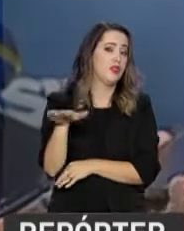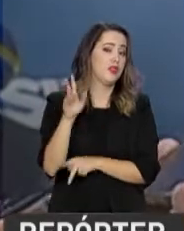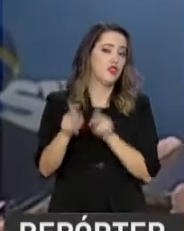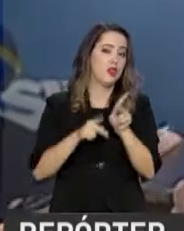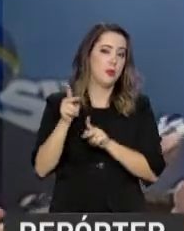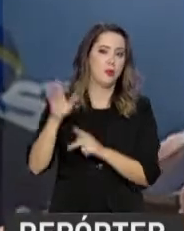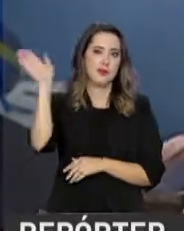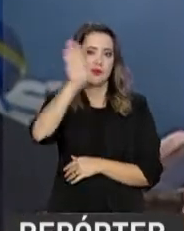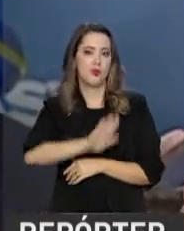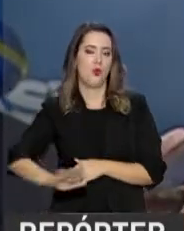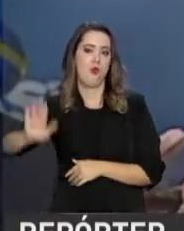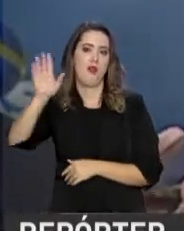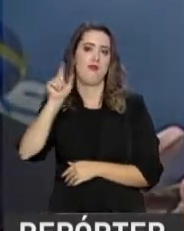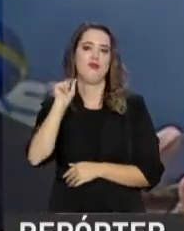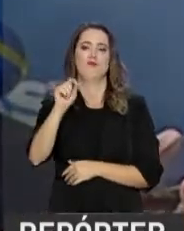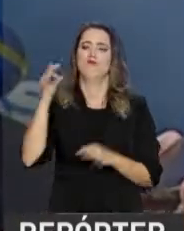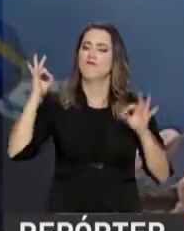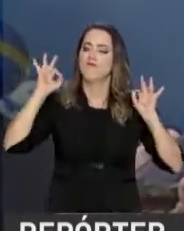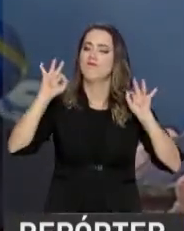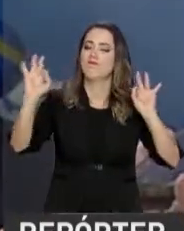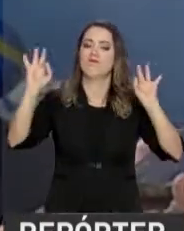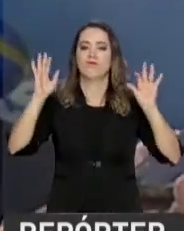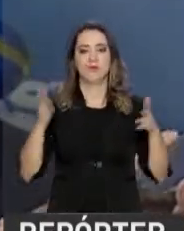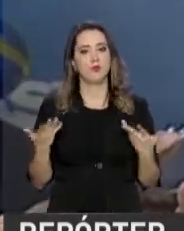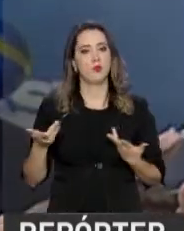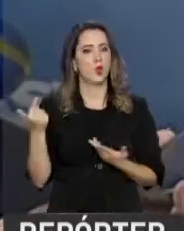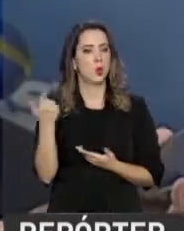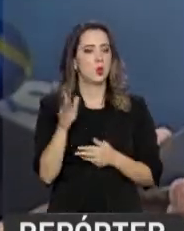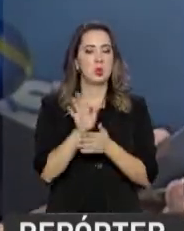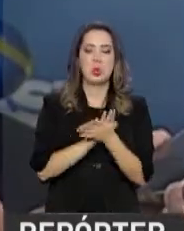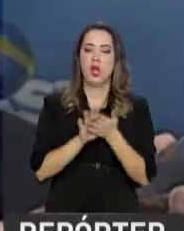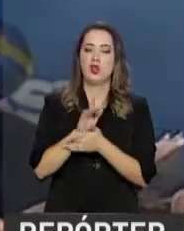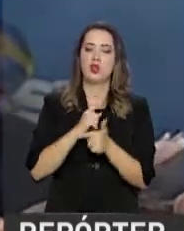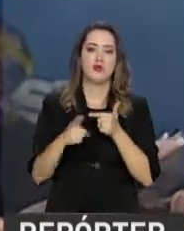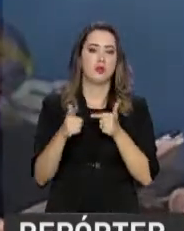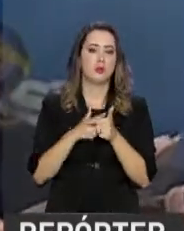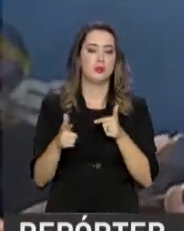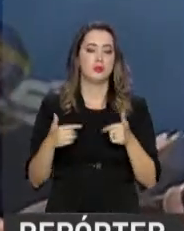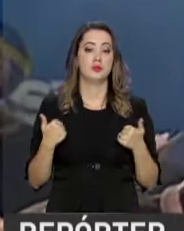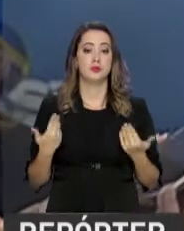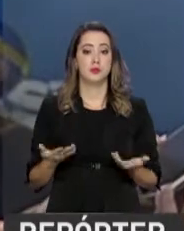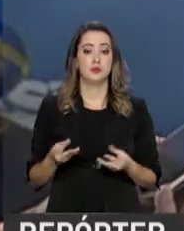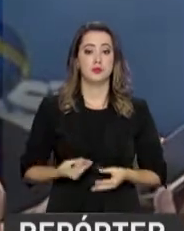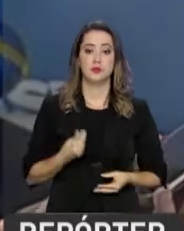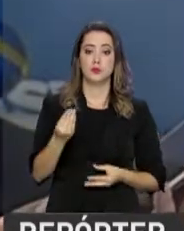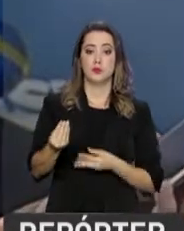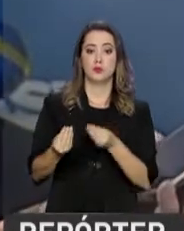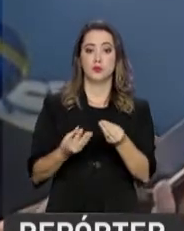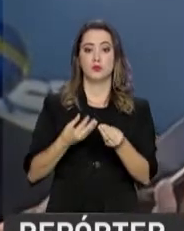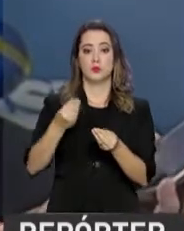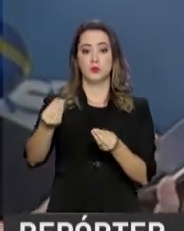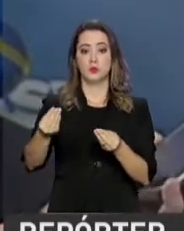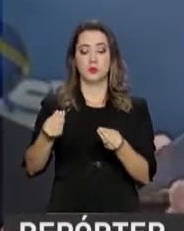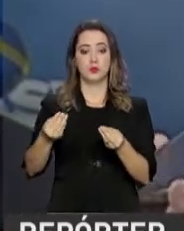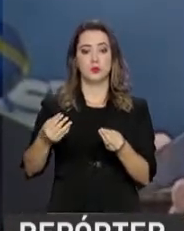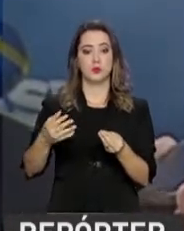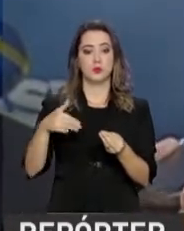população brasileira o que é algo extraordinário sem nenhum ruído sem nenhum tema trazendo é